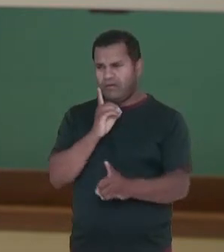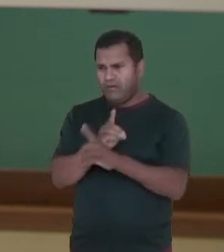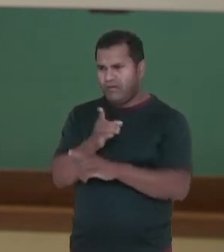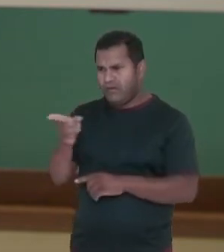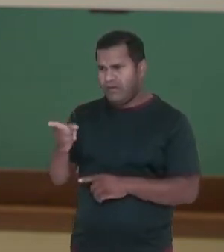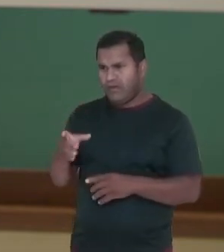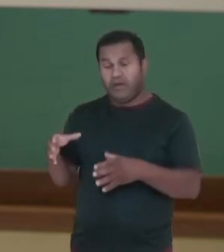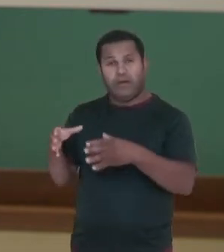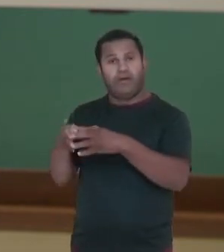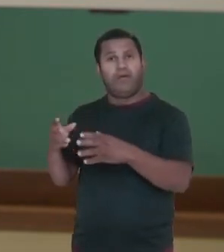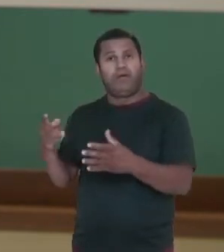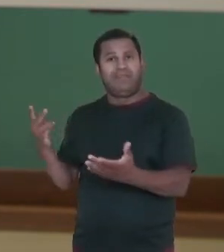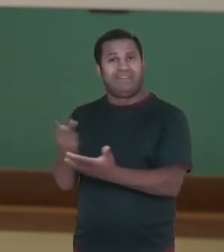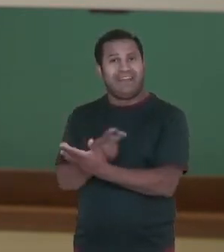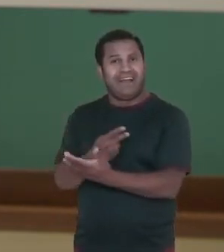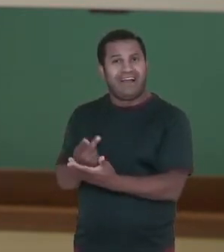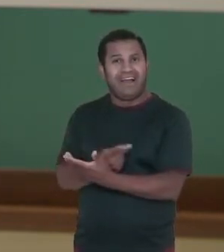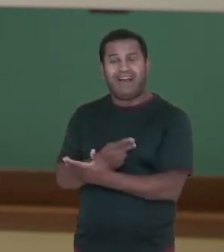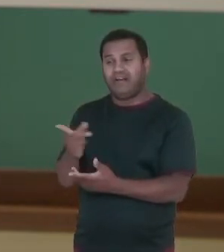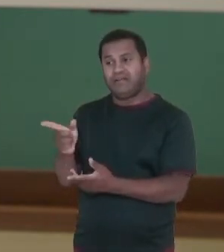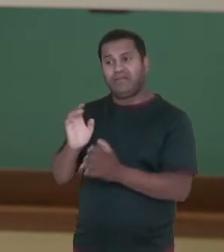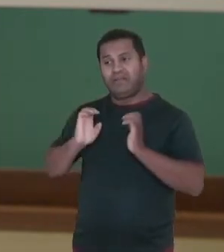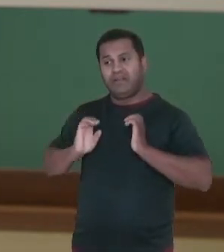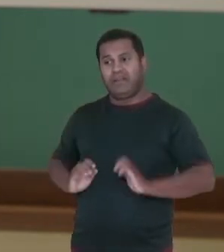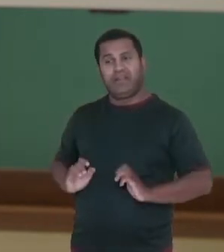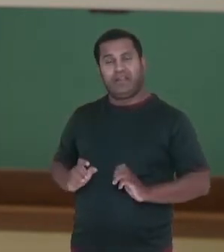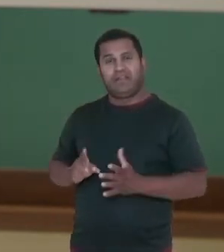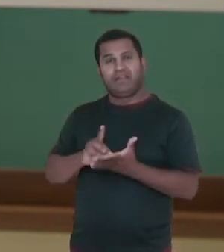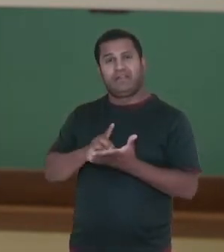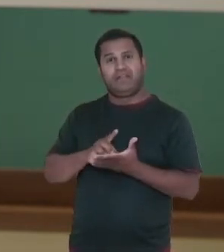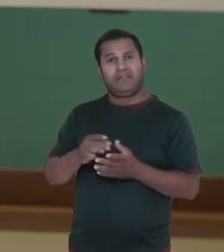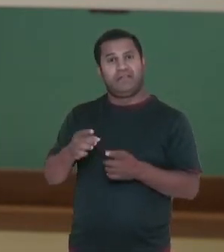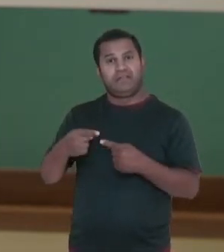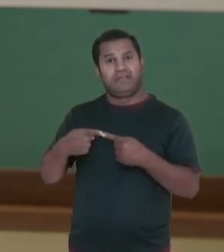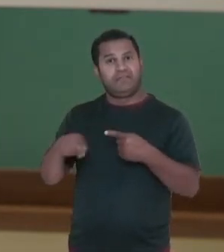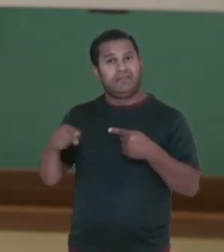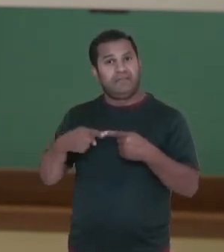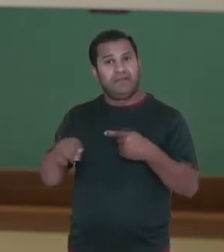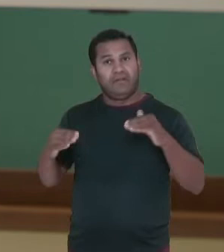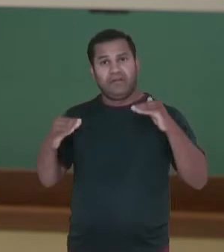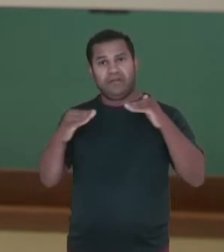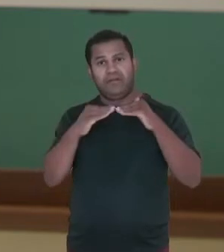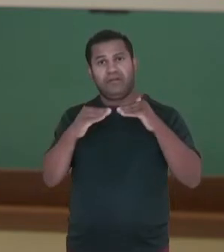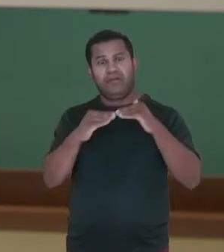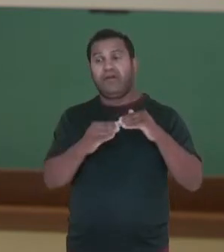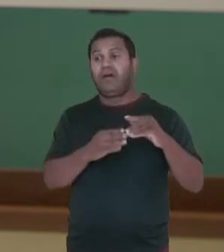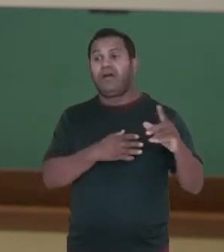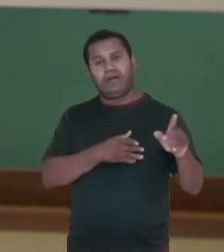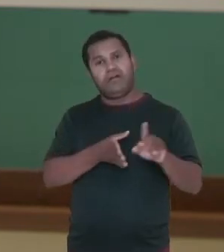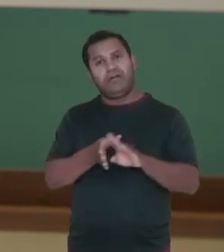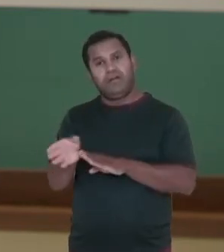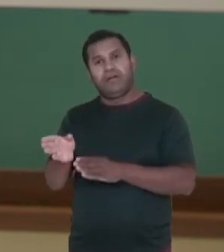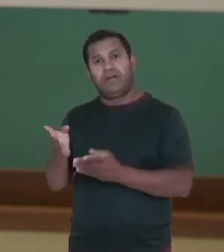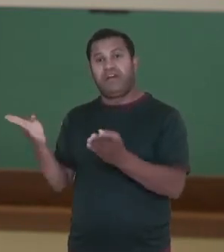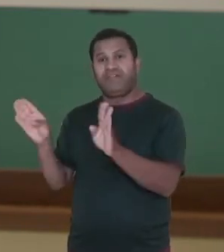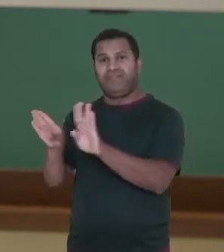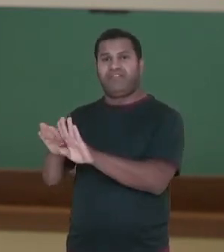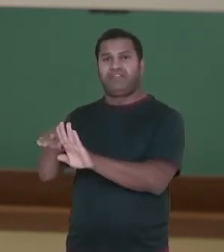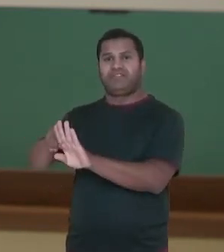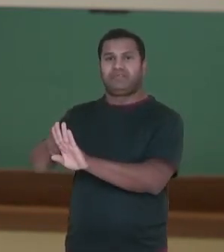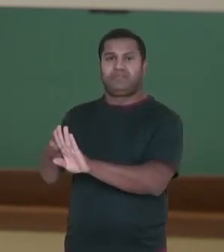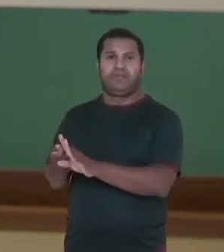fazendo testes que, pelo Conselho da Bioética, não é possível, né? Então, ajuda a limitar esses testes, assim, né? Então,